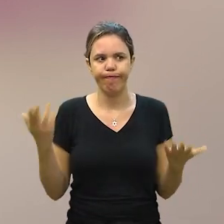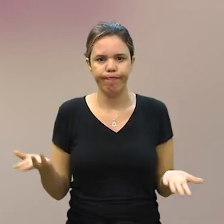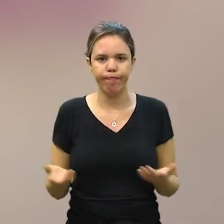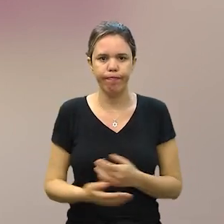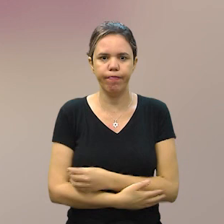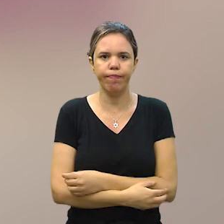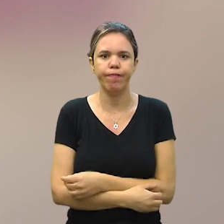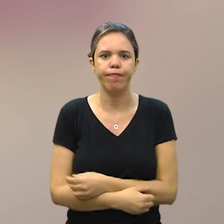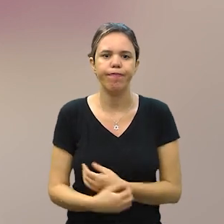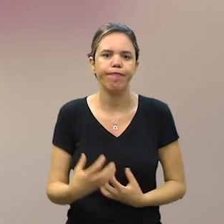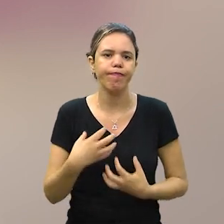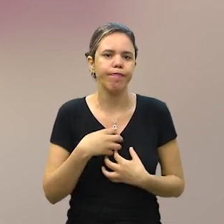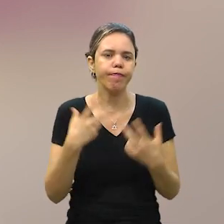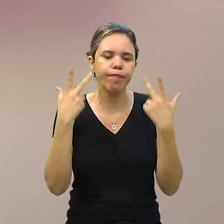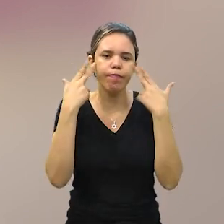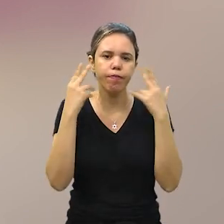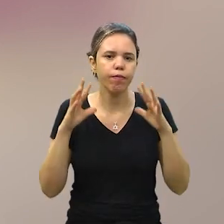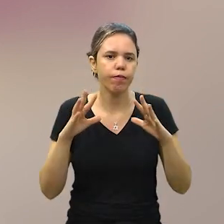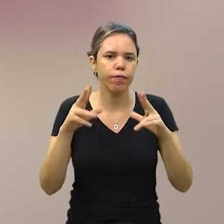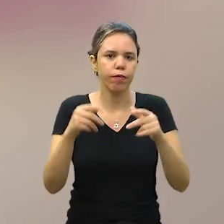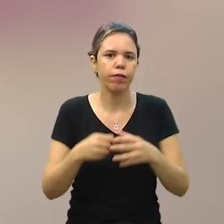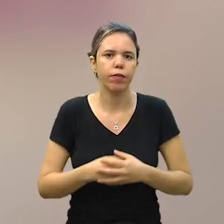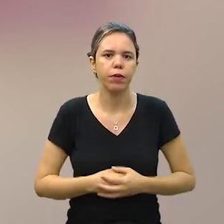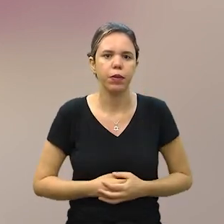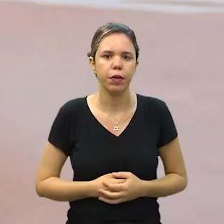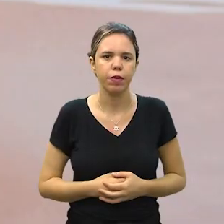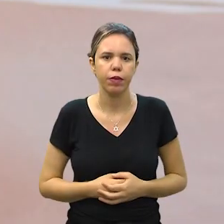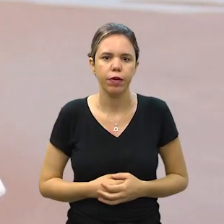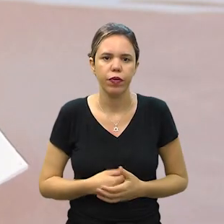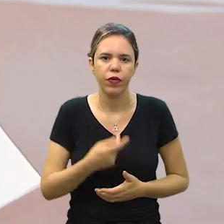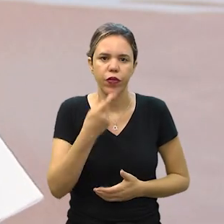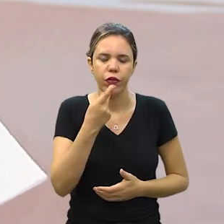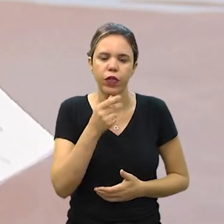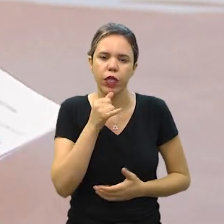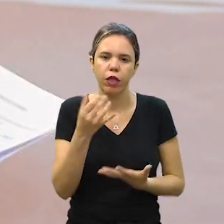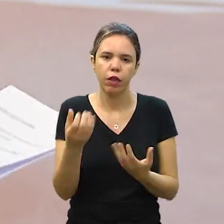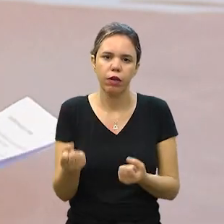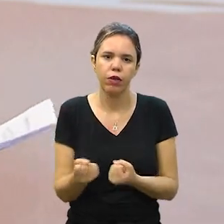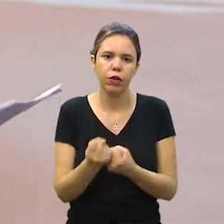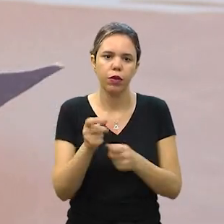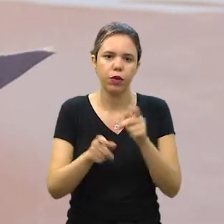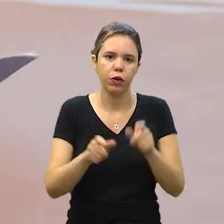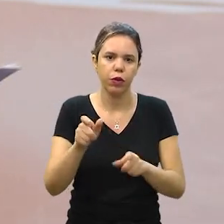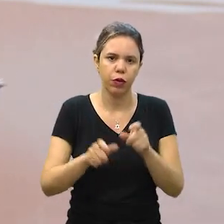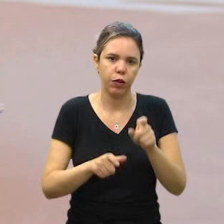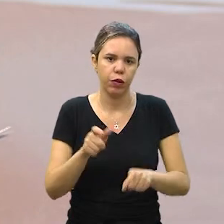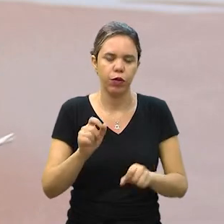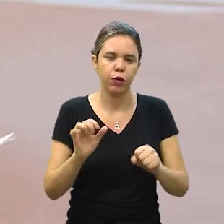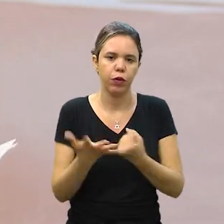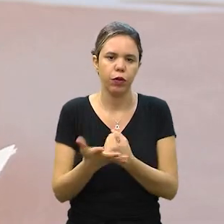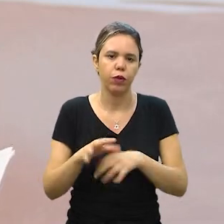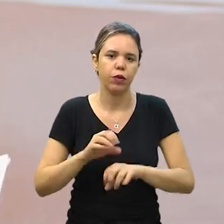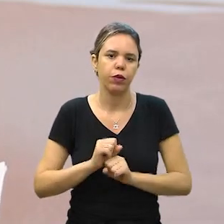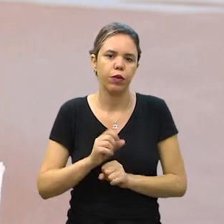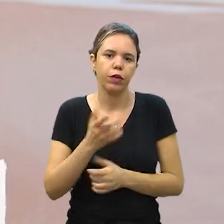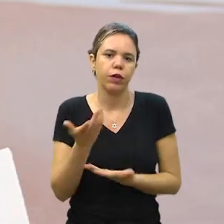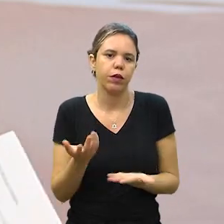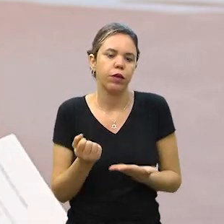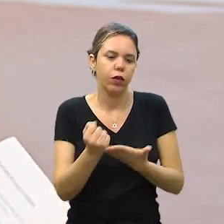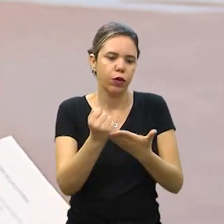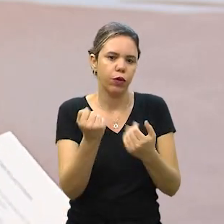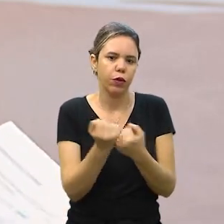preocupado, né? E isso é um sentimento comum a todos nós. A gente fala em dar acolhimento para quem está com a